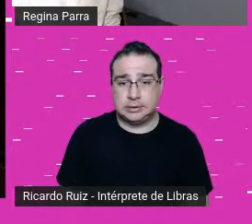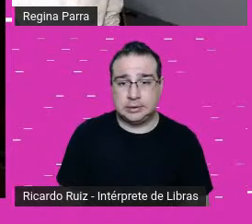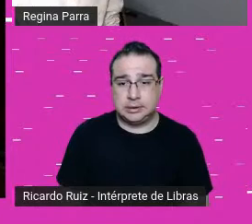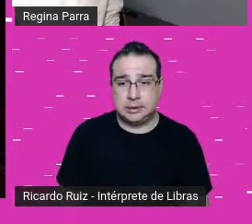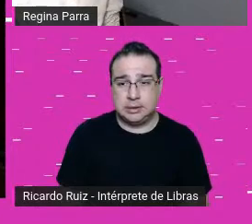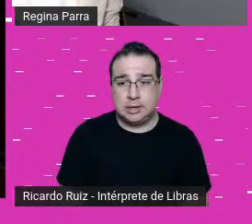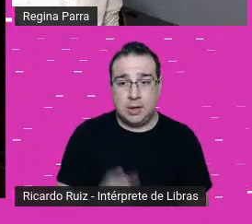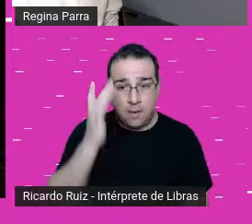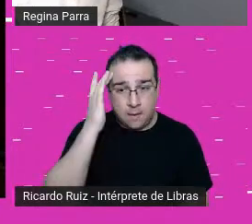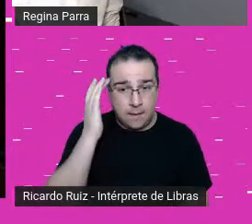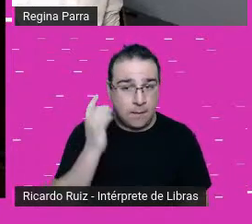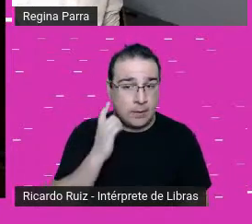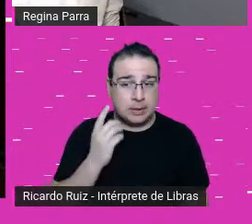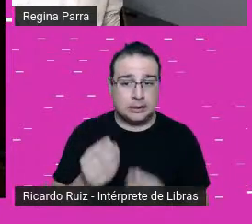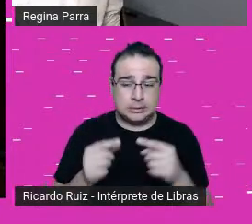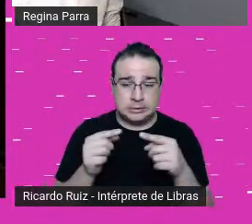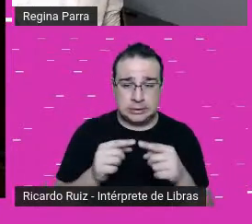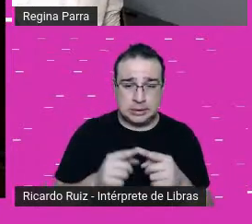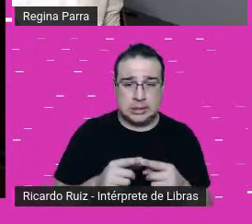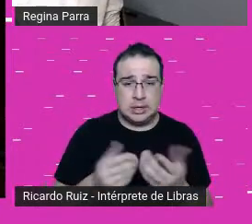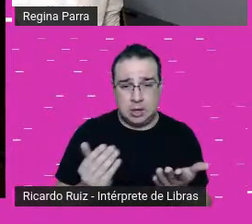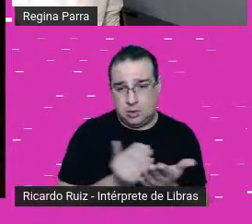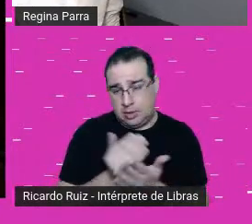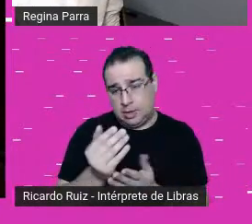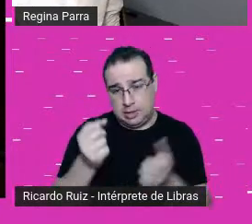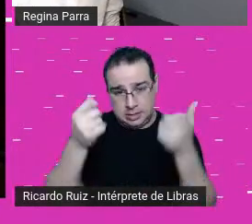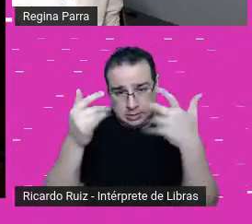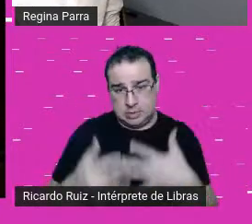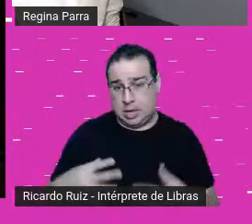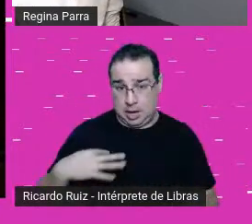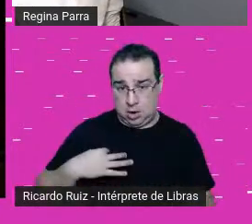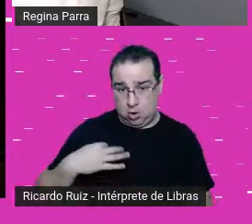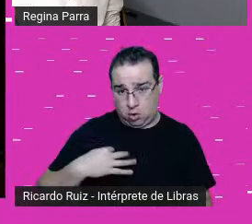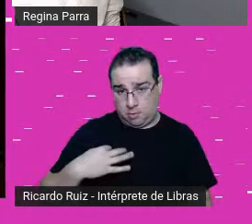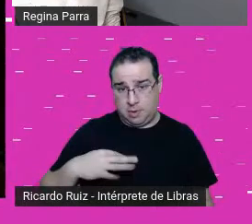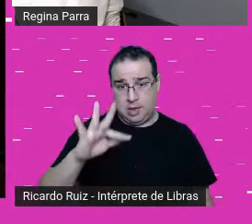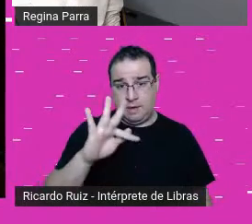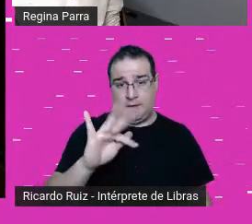eu acho que eu gostaria de começar pelos figurinos, porque